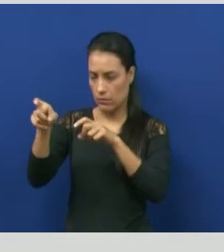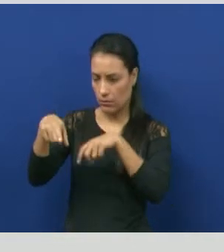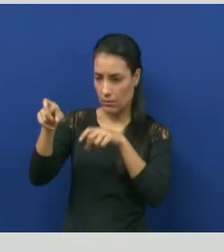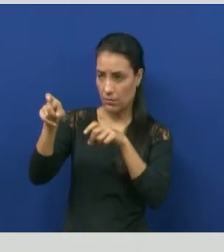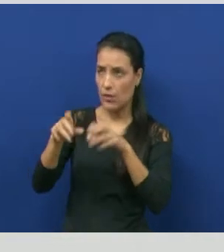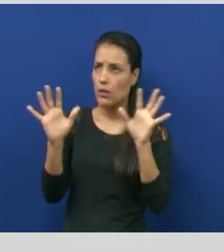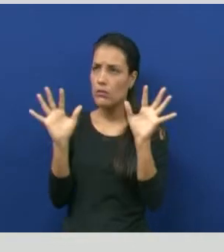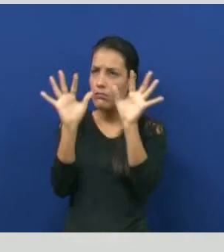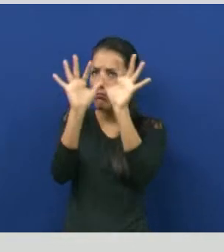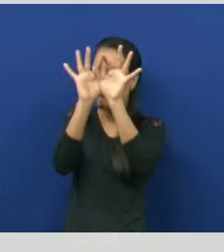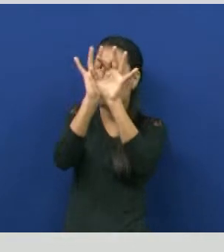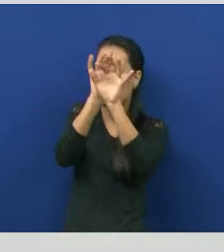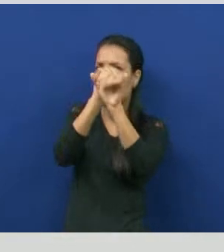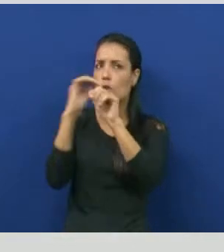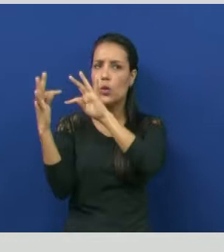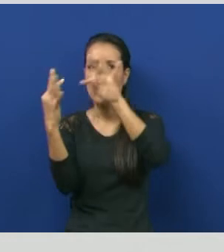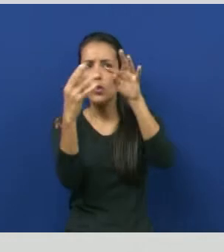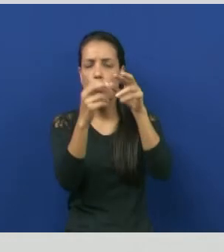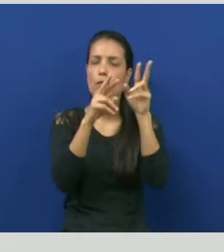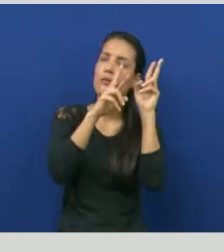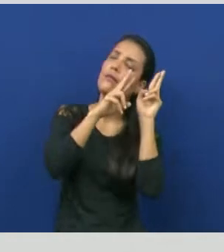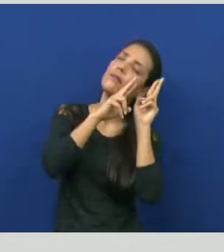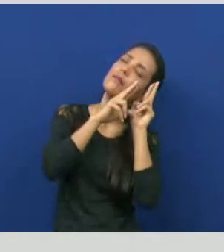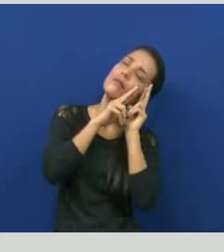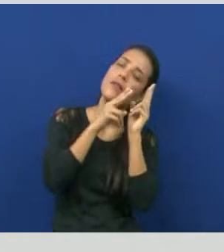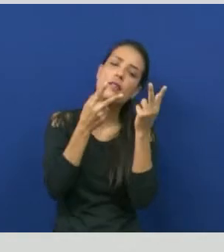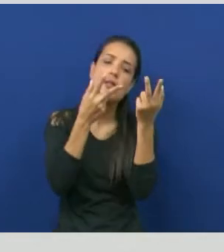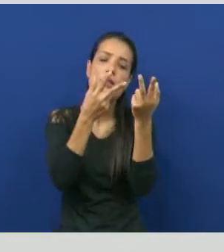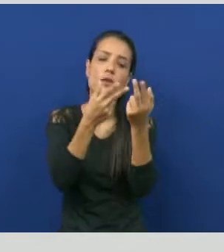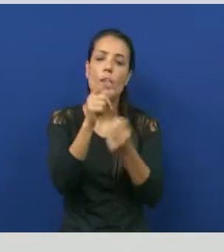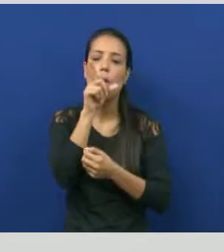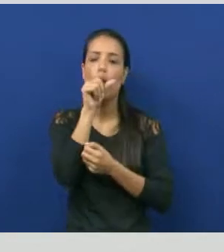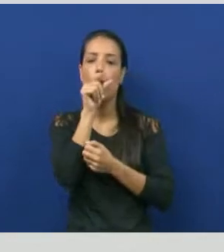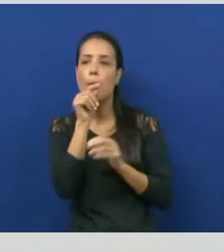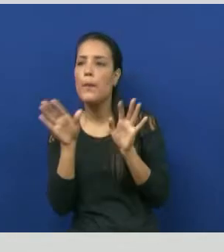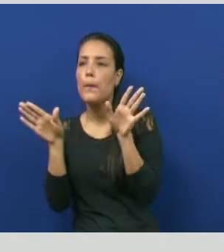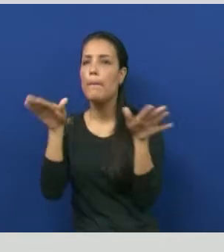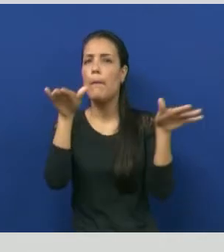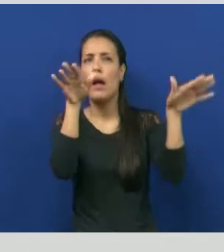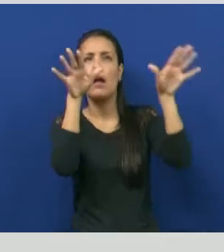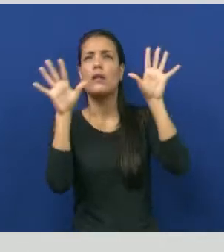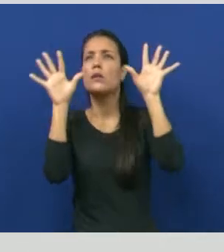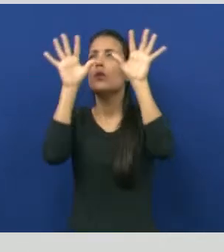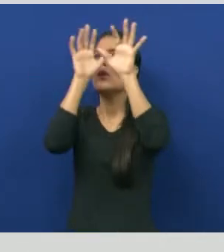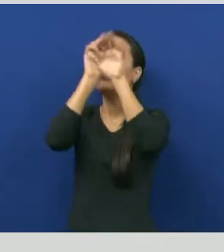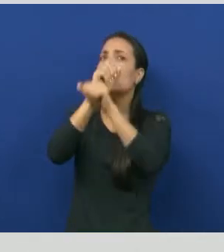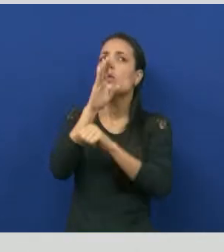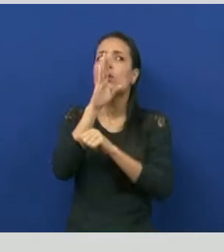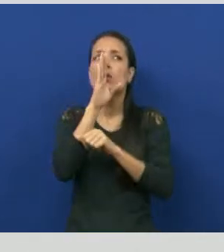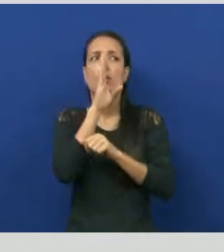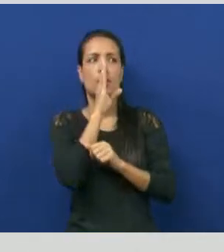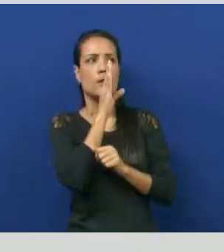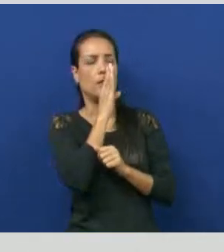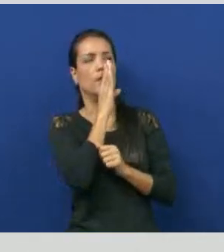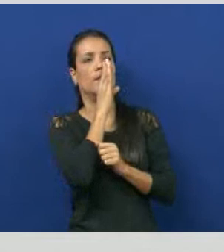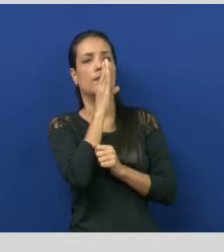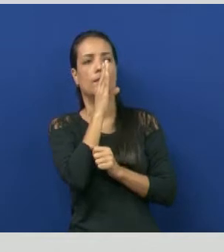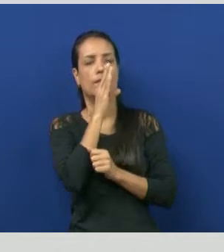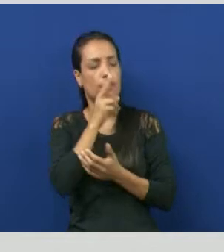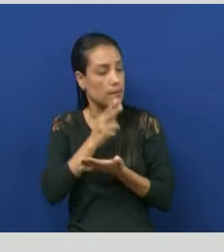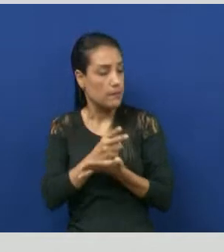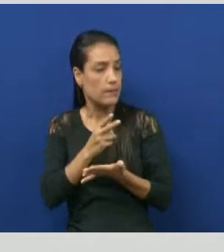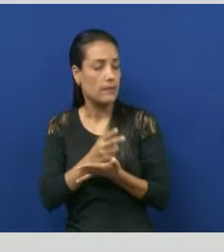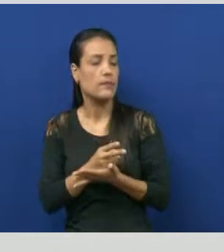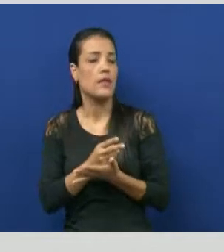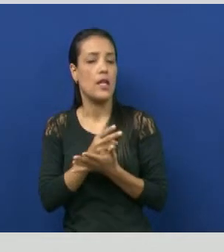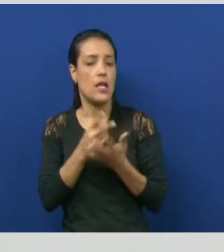ao anoitecer, todos tratam de dormir, como os passarinhos. As trevas e o silêncio são sagrados ao sono, que é o silêncio